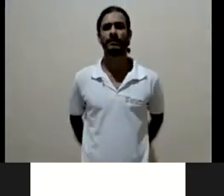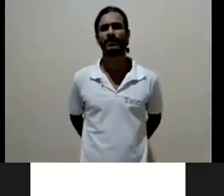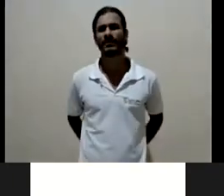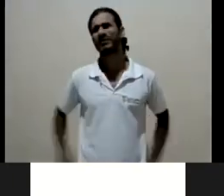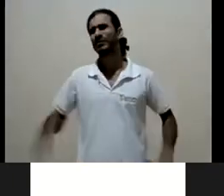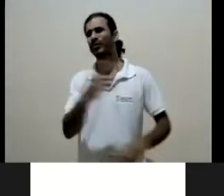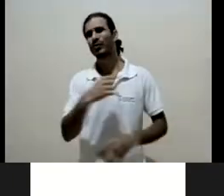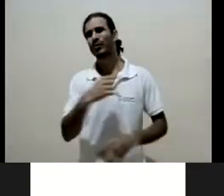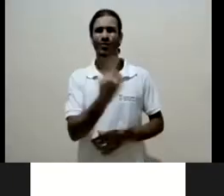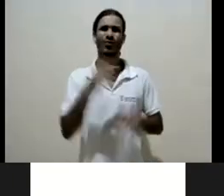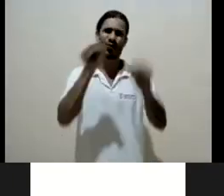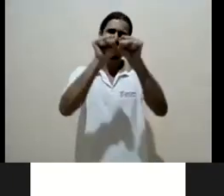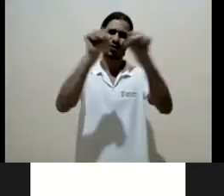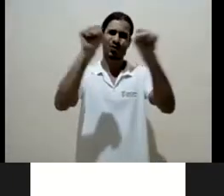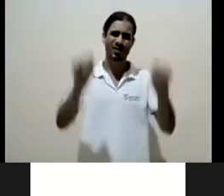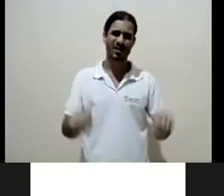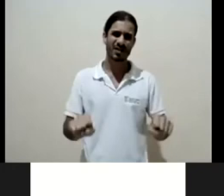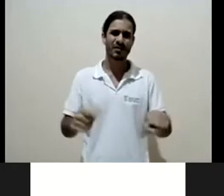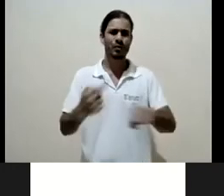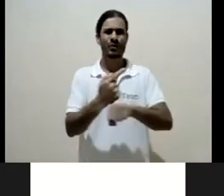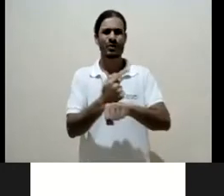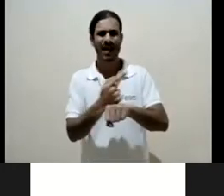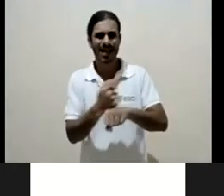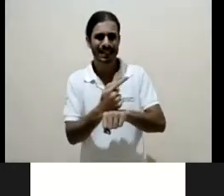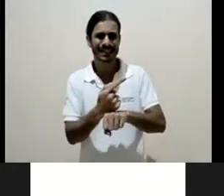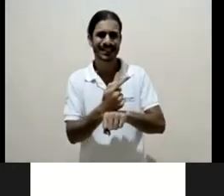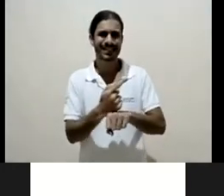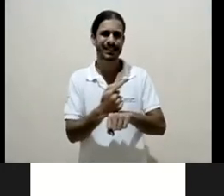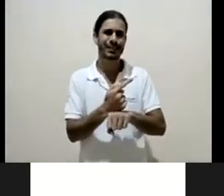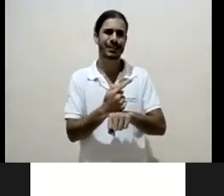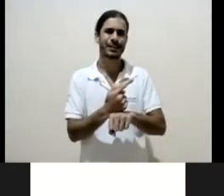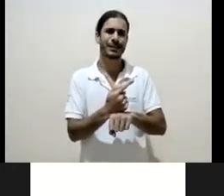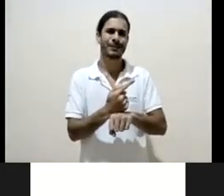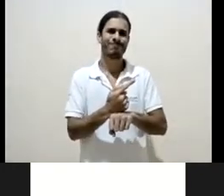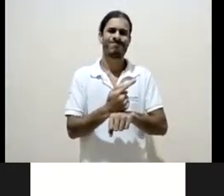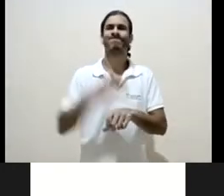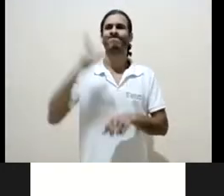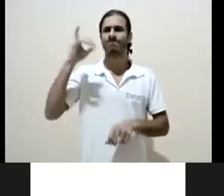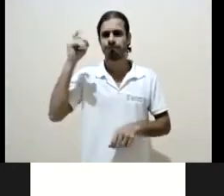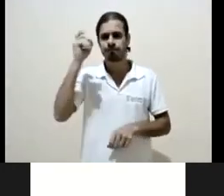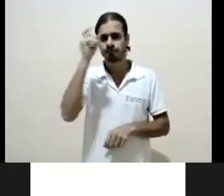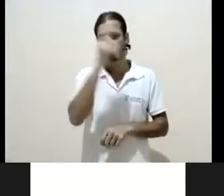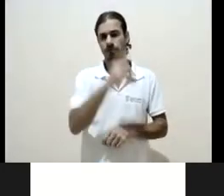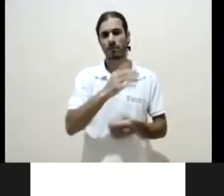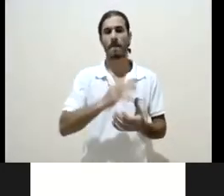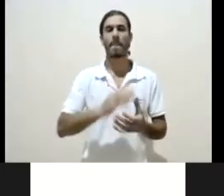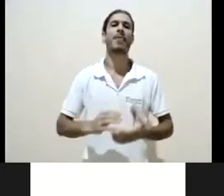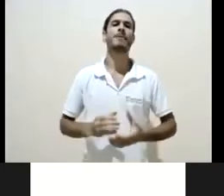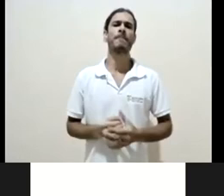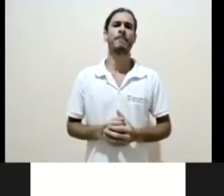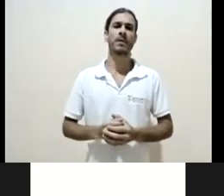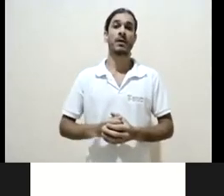servidores, na gestão, né, que procurou encaminhar todas as coisas de uma forma, né, muito tranquila, muito coerente. Acho que